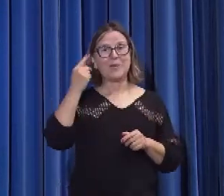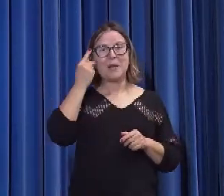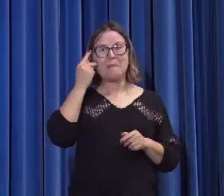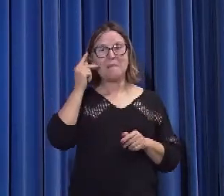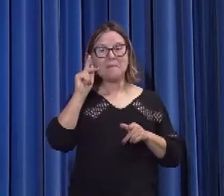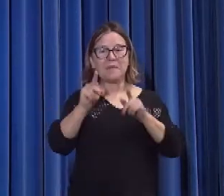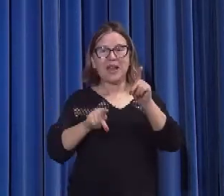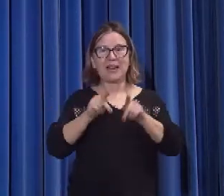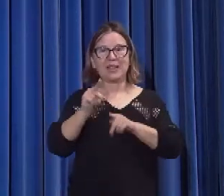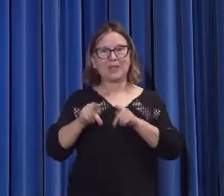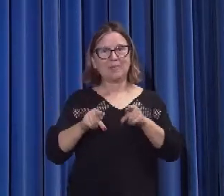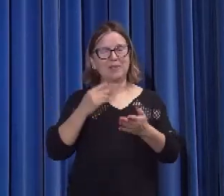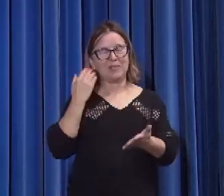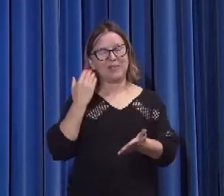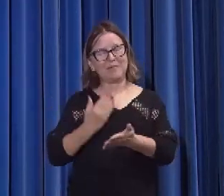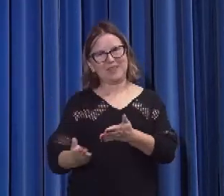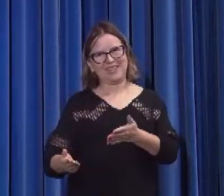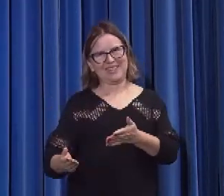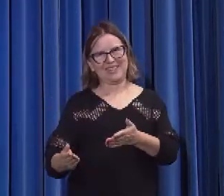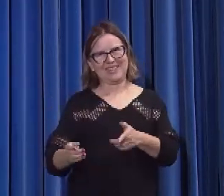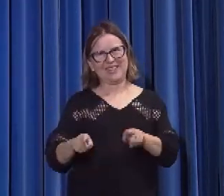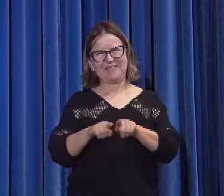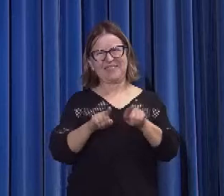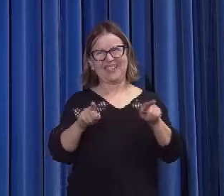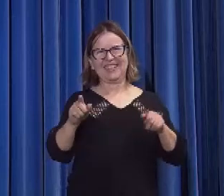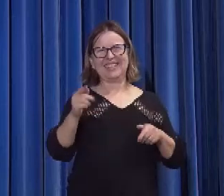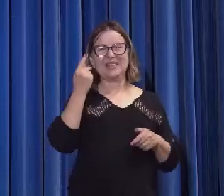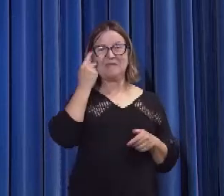perdem, mas poder de Deus para os que são salvos.